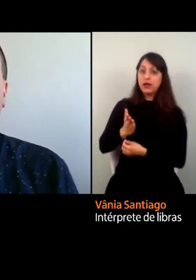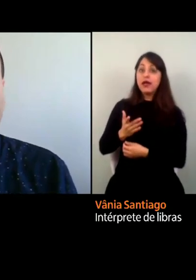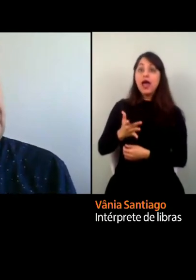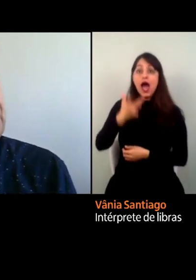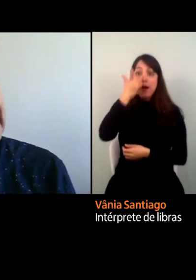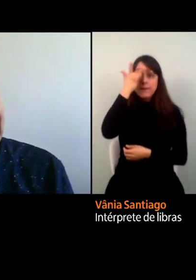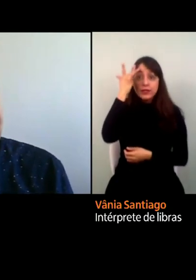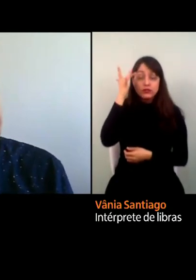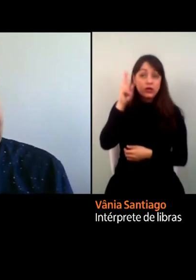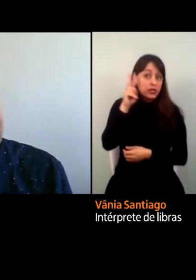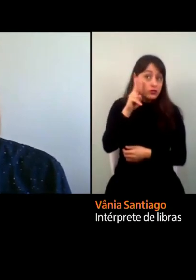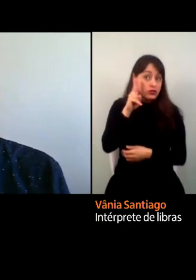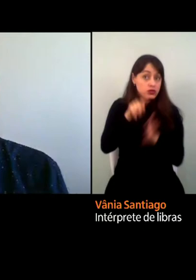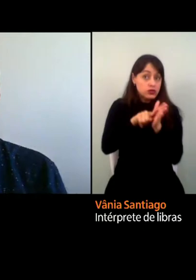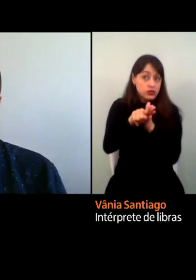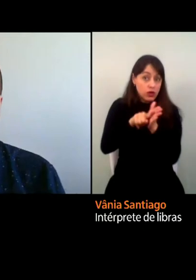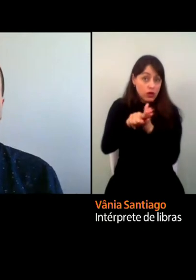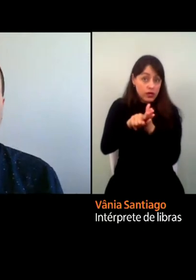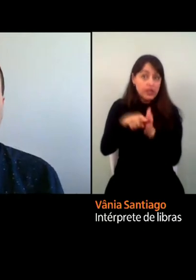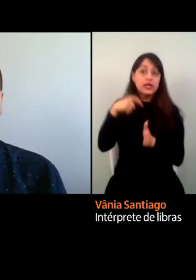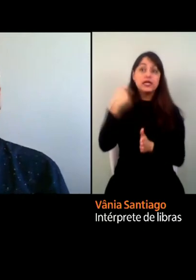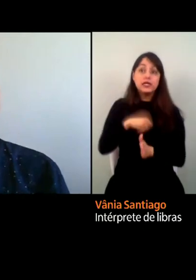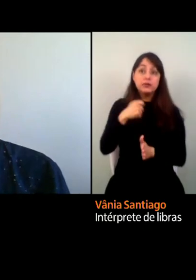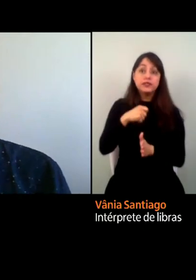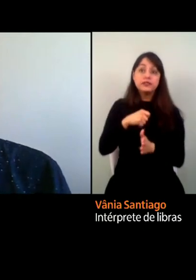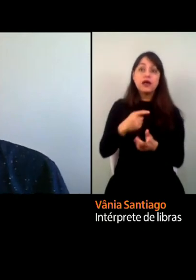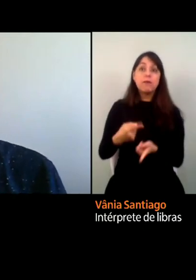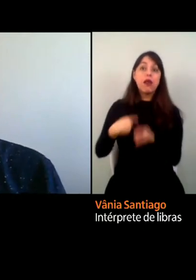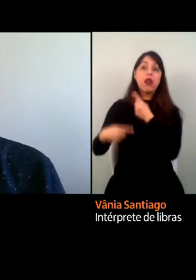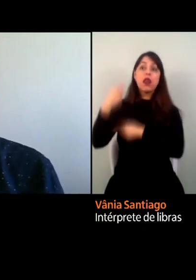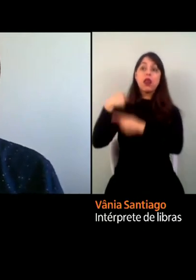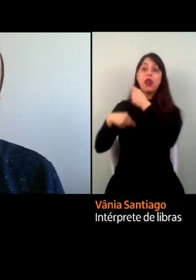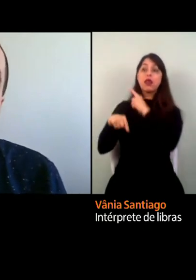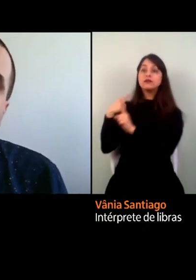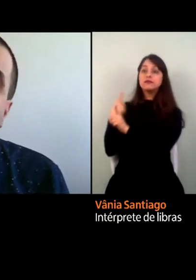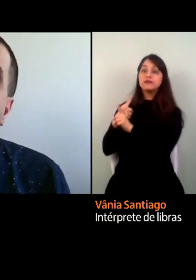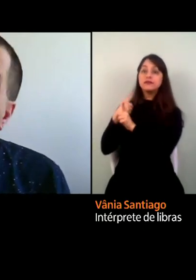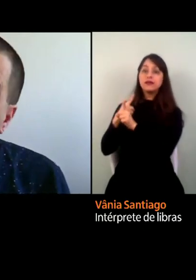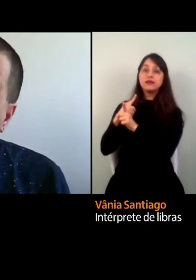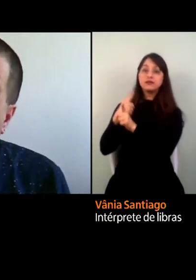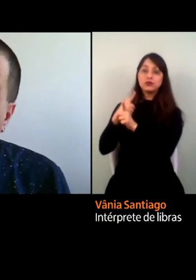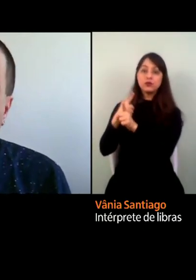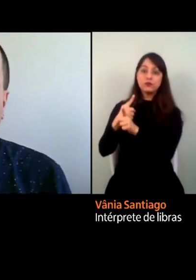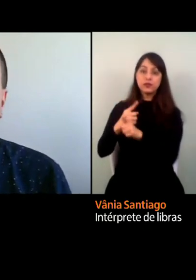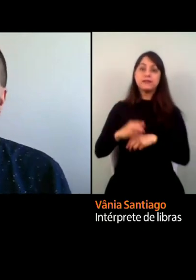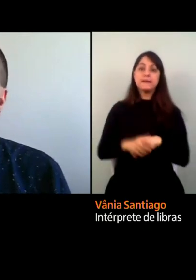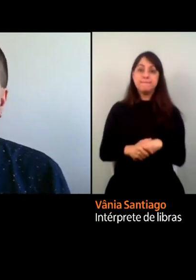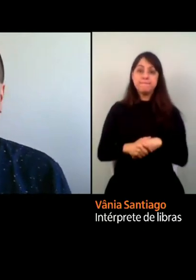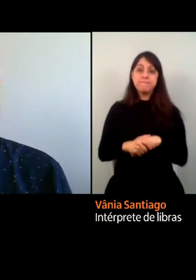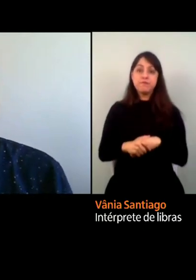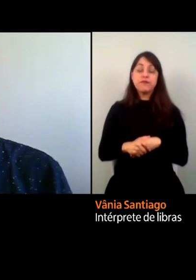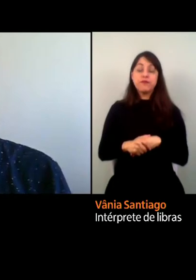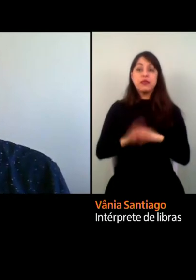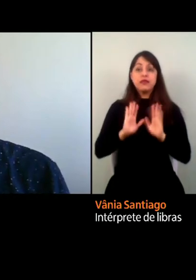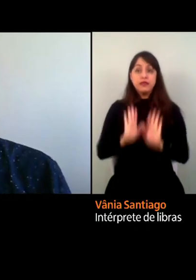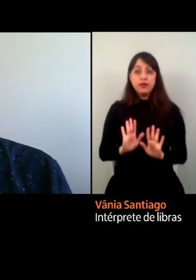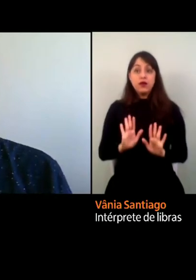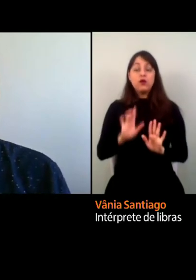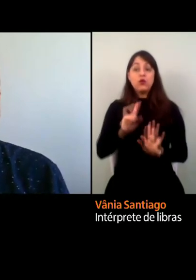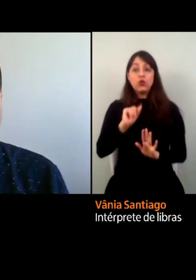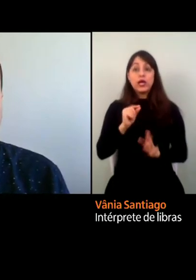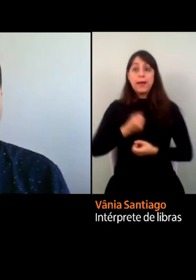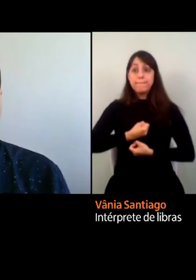meta-historiador refazê-las. A partir de uma linhagem poética imaginada,